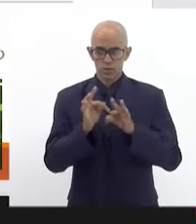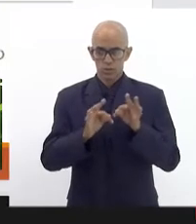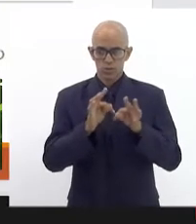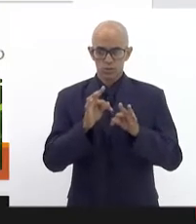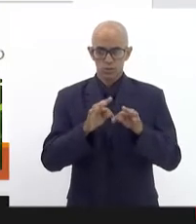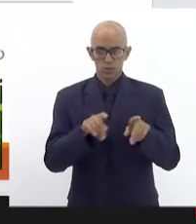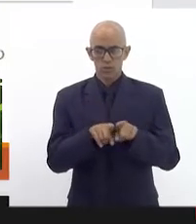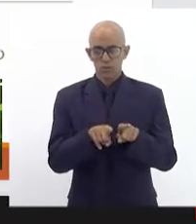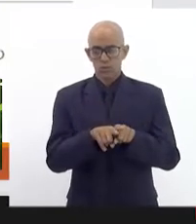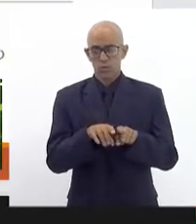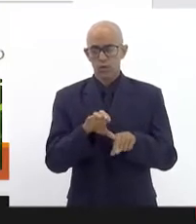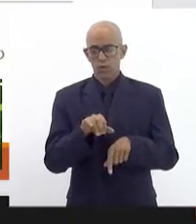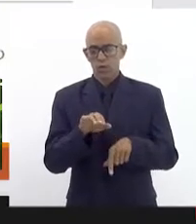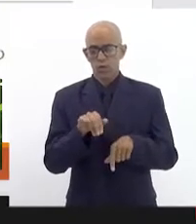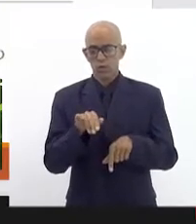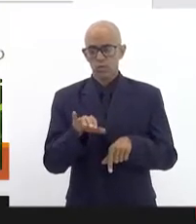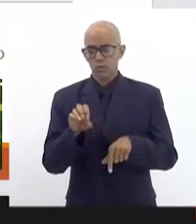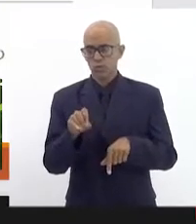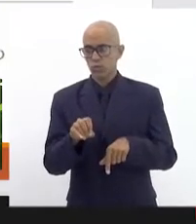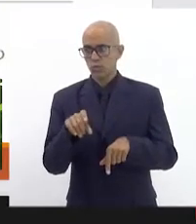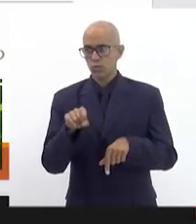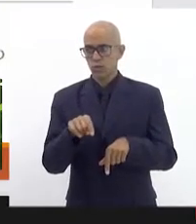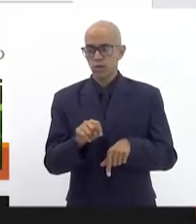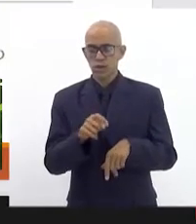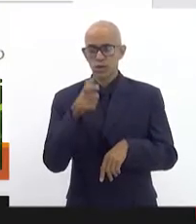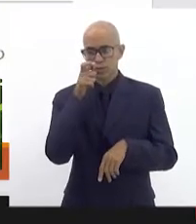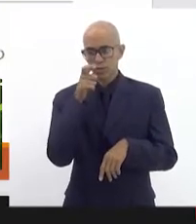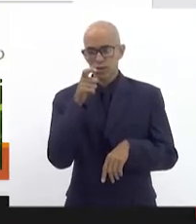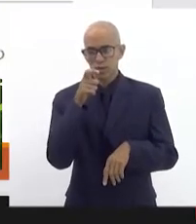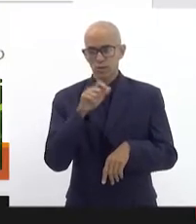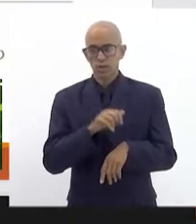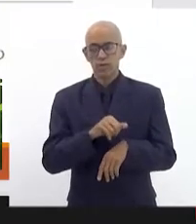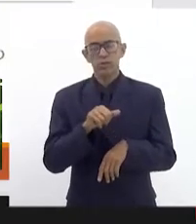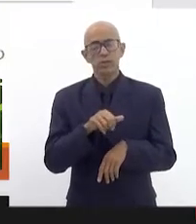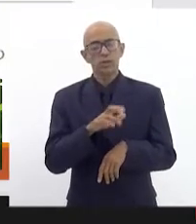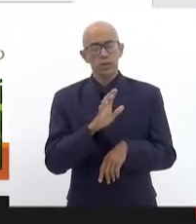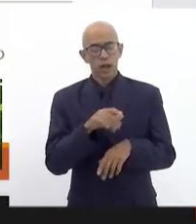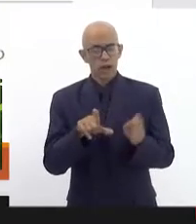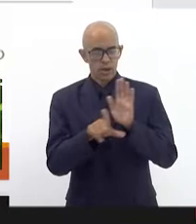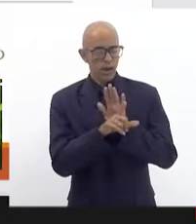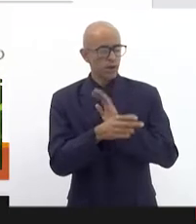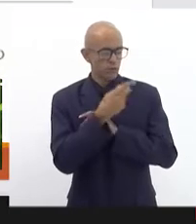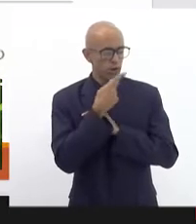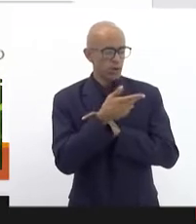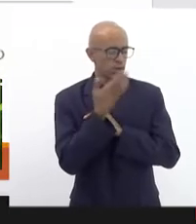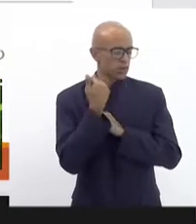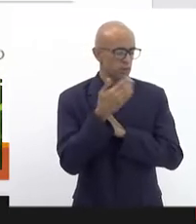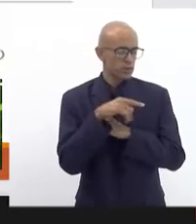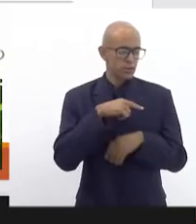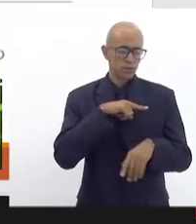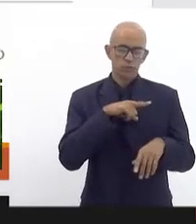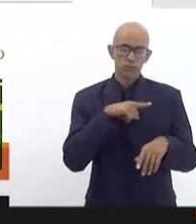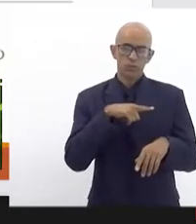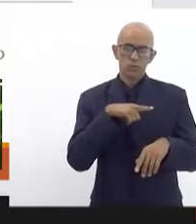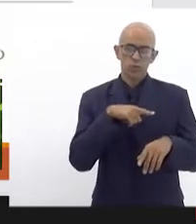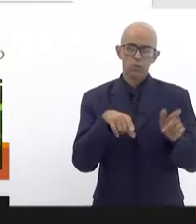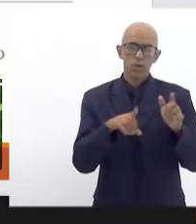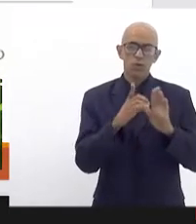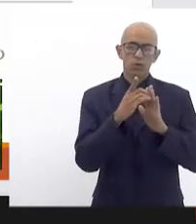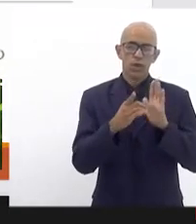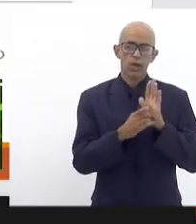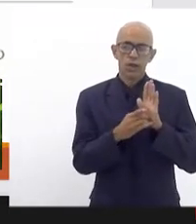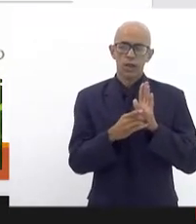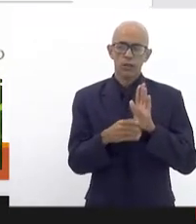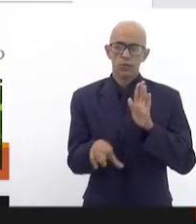O Código Nacional de Ciência e Tecnologia, a Lei 13.243, que já citei, né? O decreto que regulamenta a Lei de Inovação